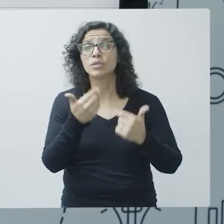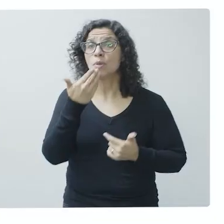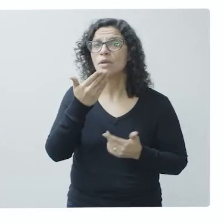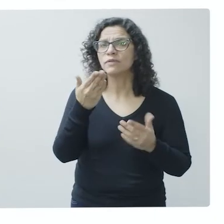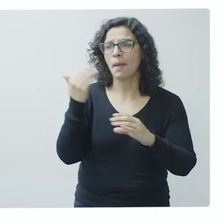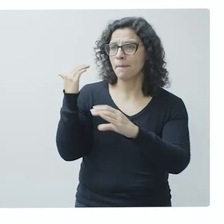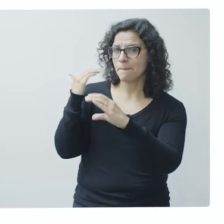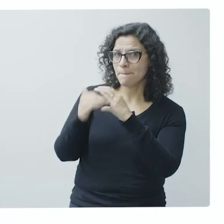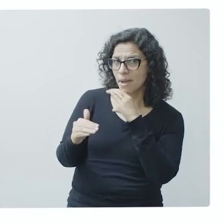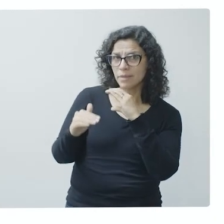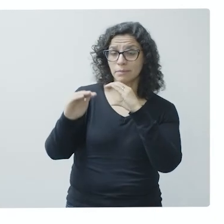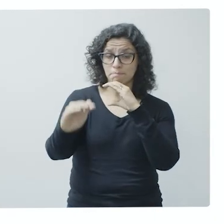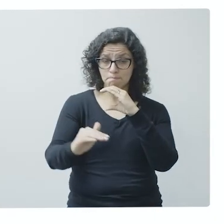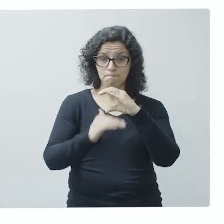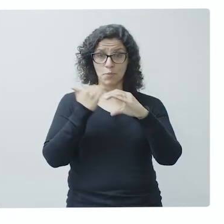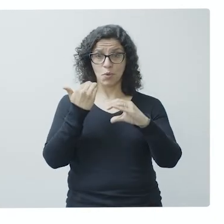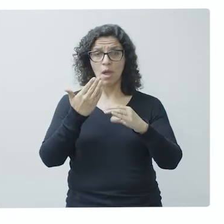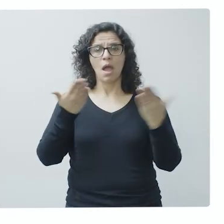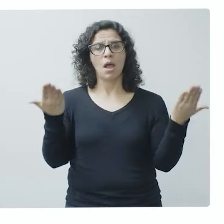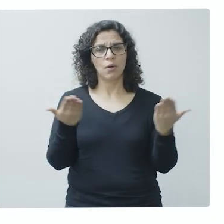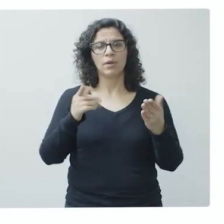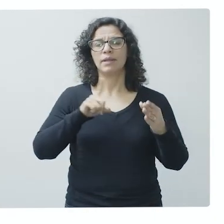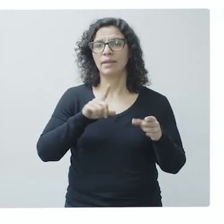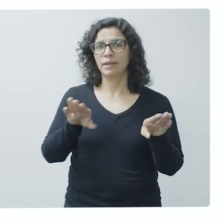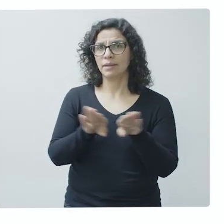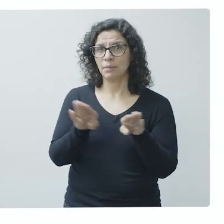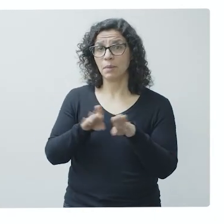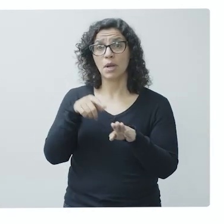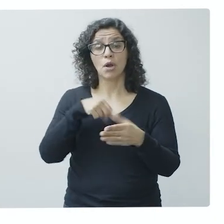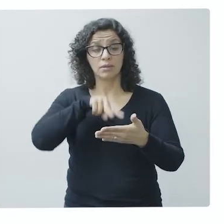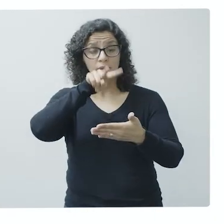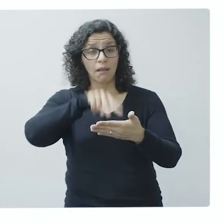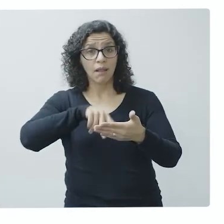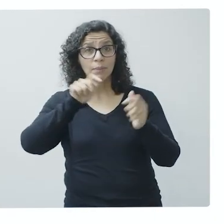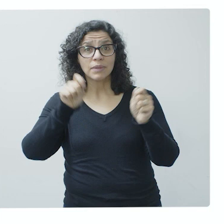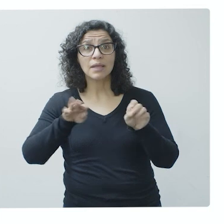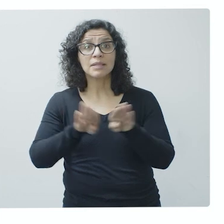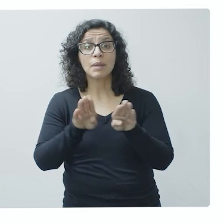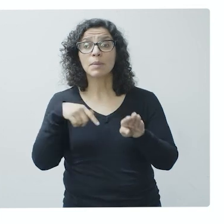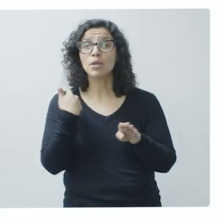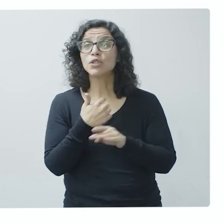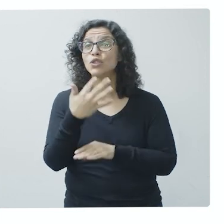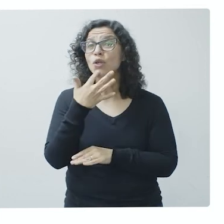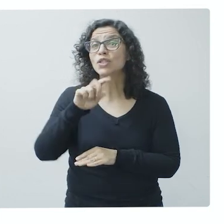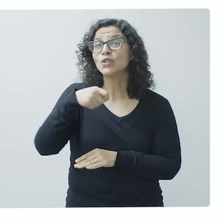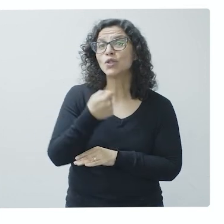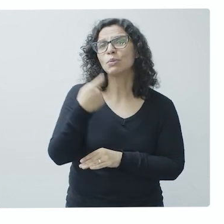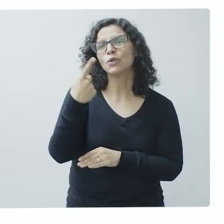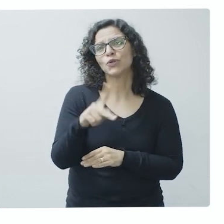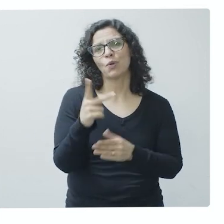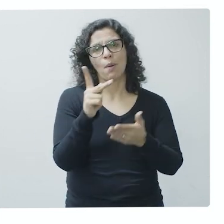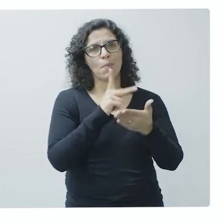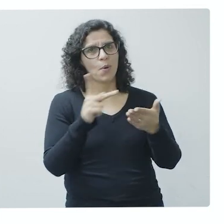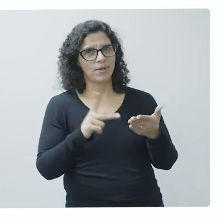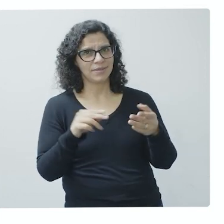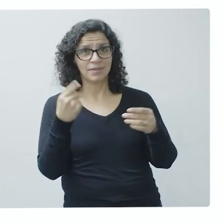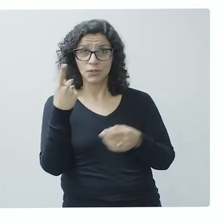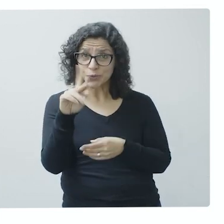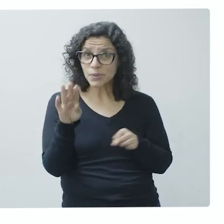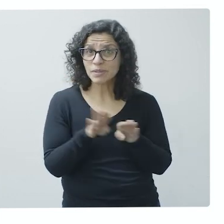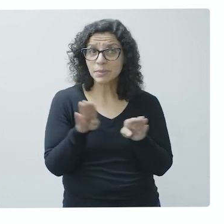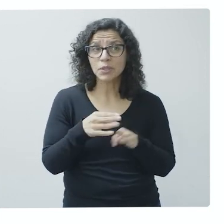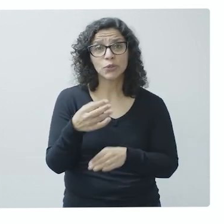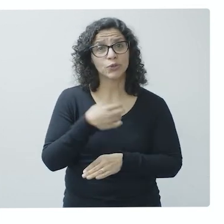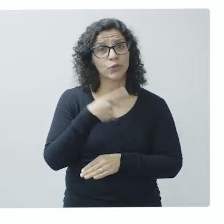peço: mande sua criação para a gente fazer a leitura, para a gente conhecer um pouquinho do seu lado poeta,